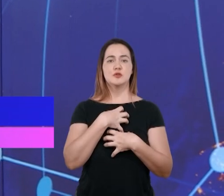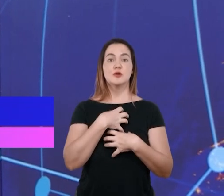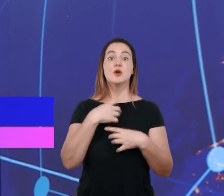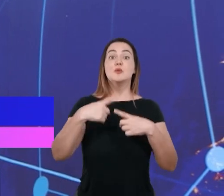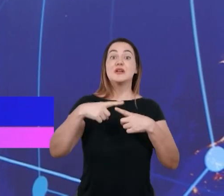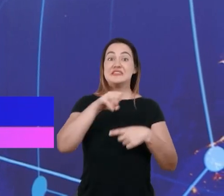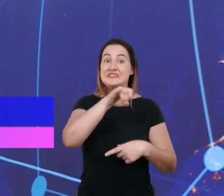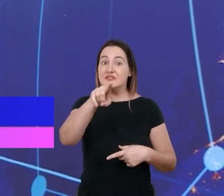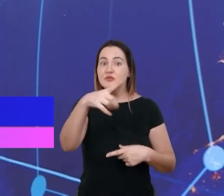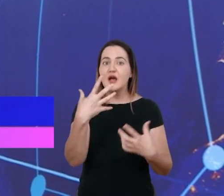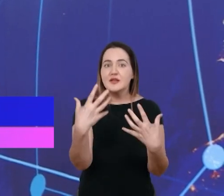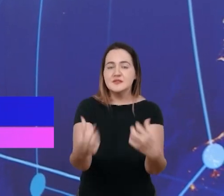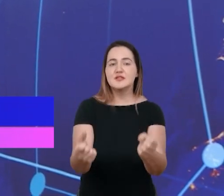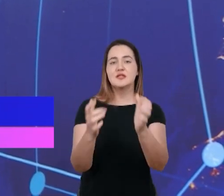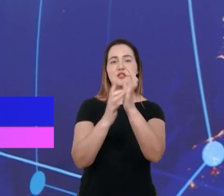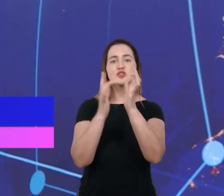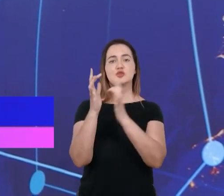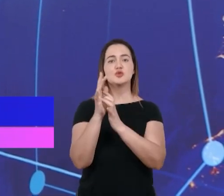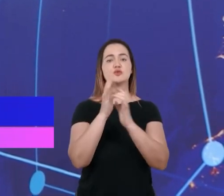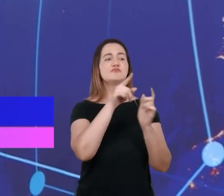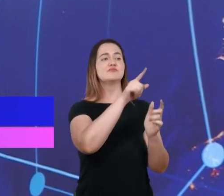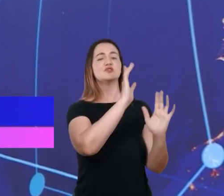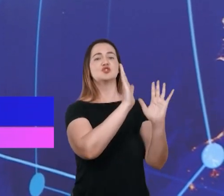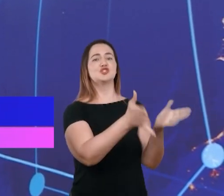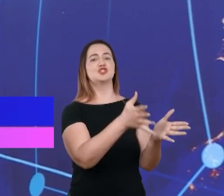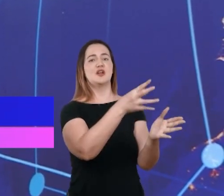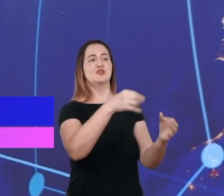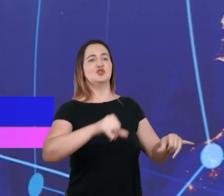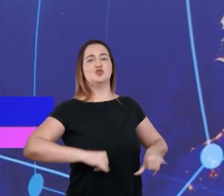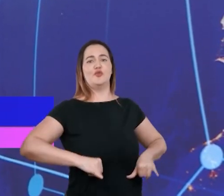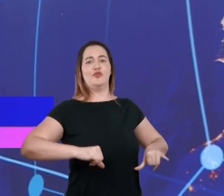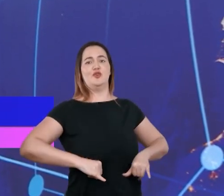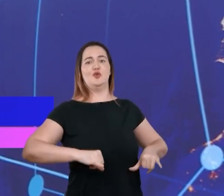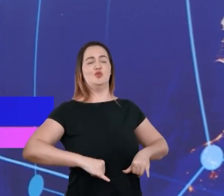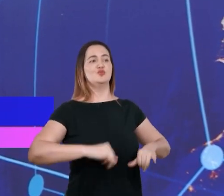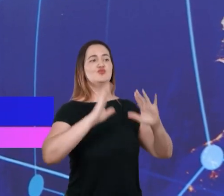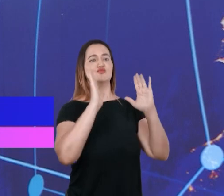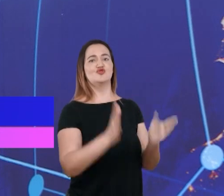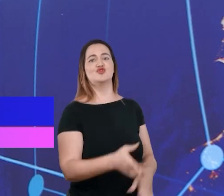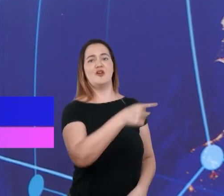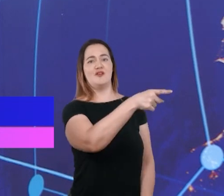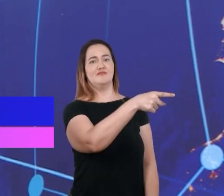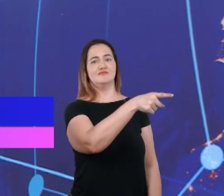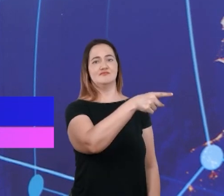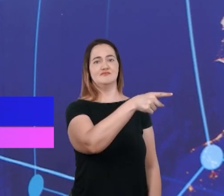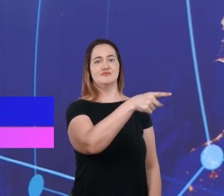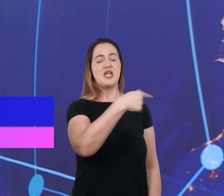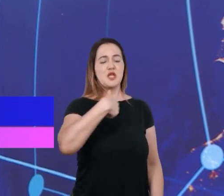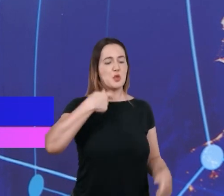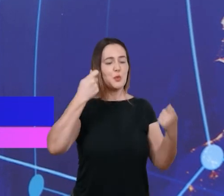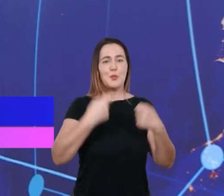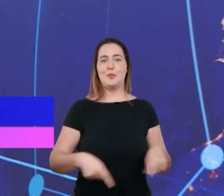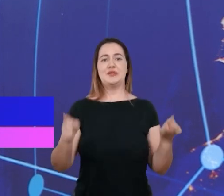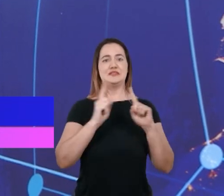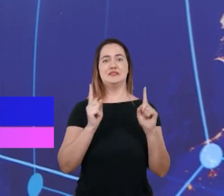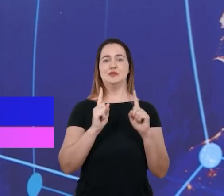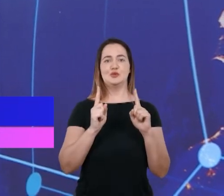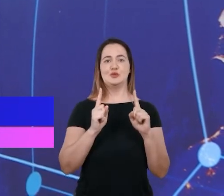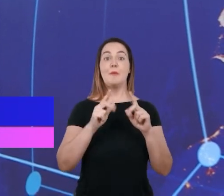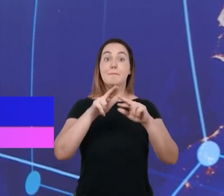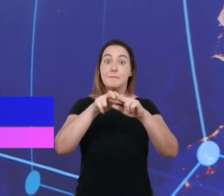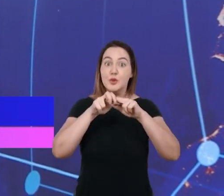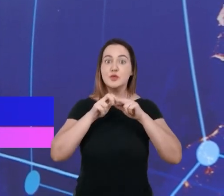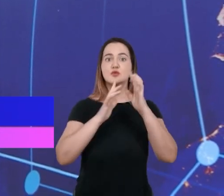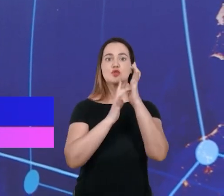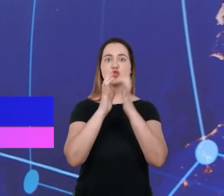do pecado, para que eu e você, nesse momento, tenhamos condições de aceitar. Ele bate à porta do seu